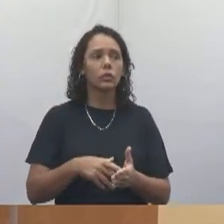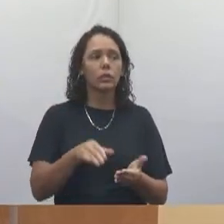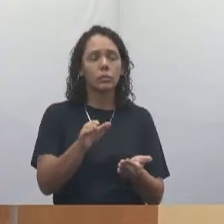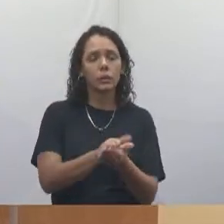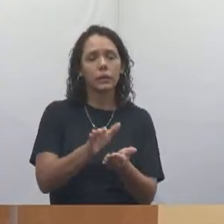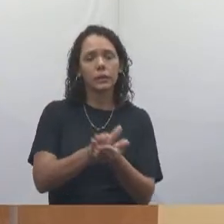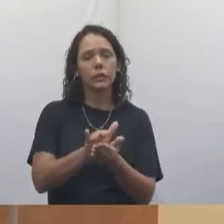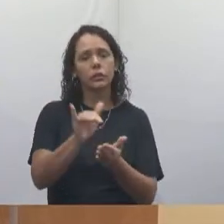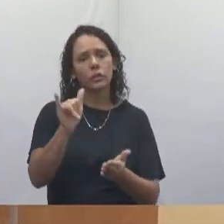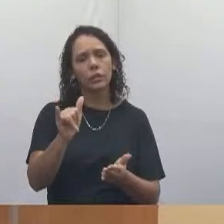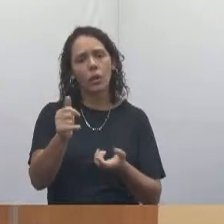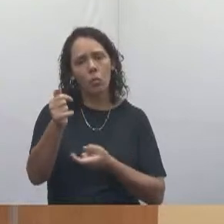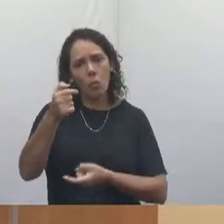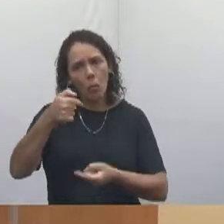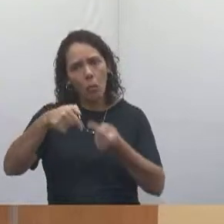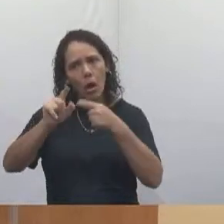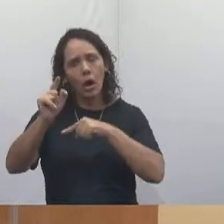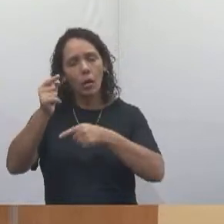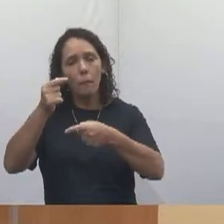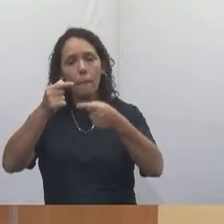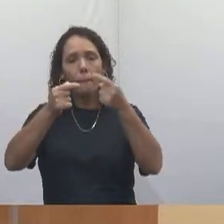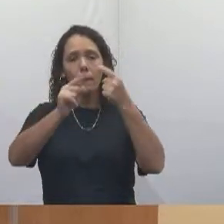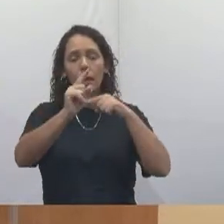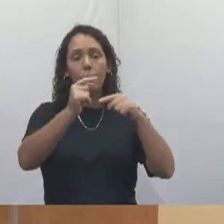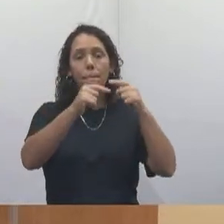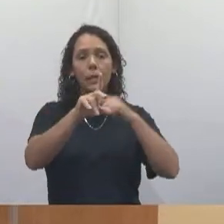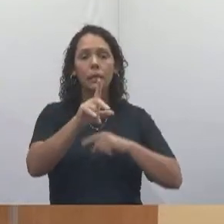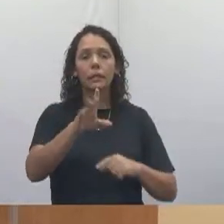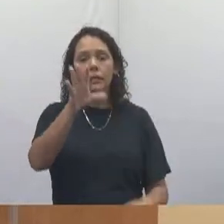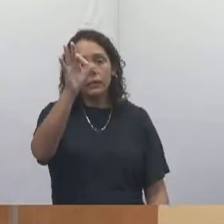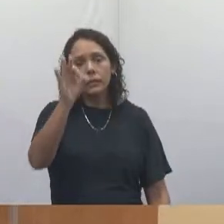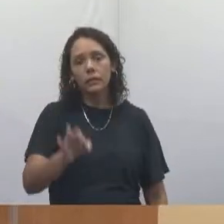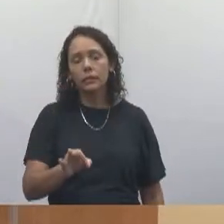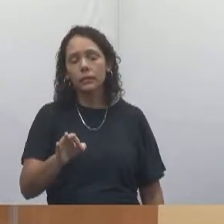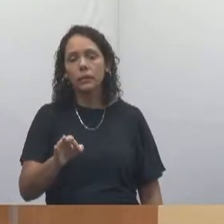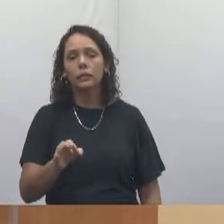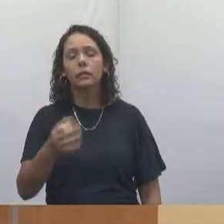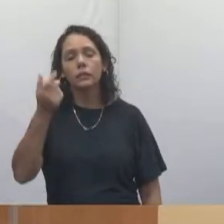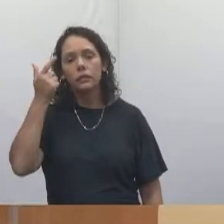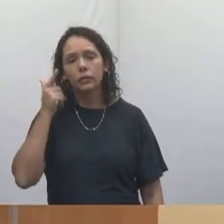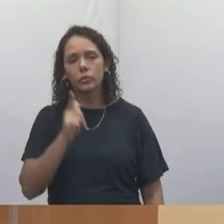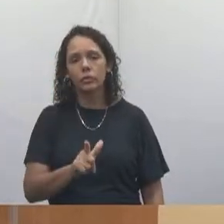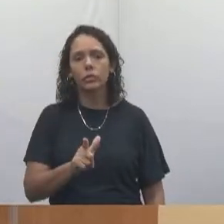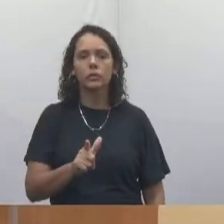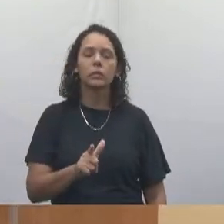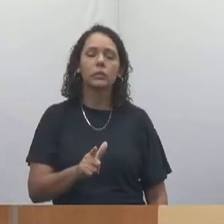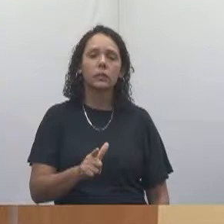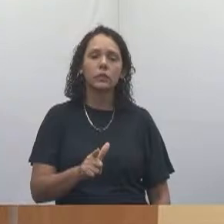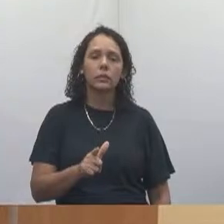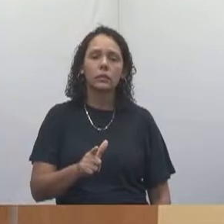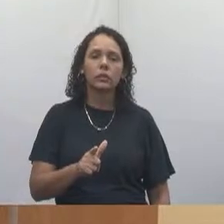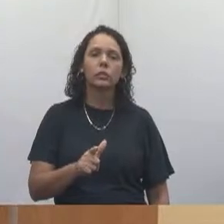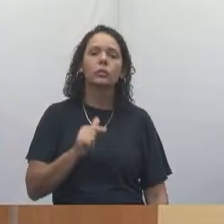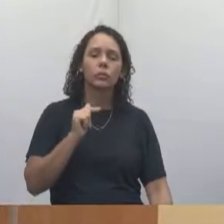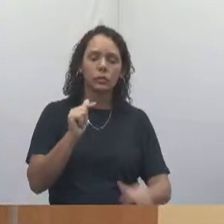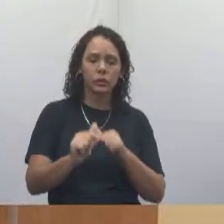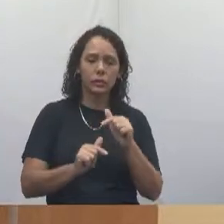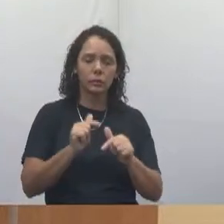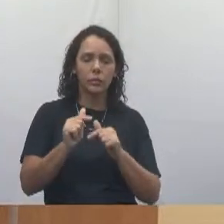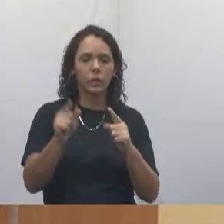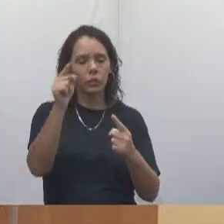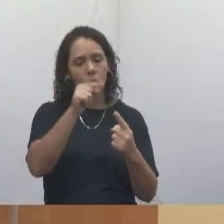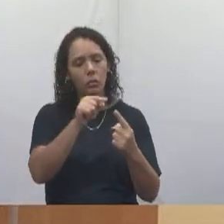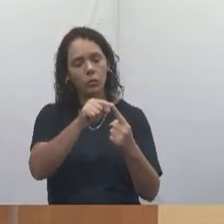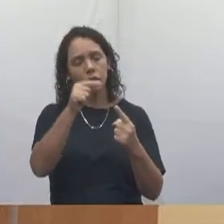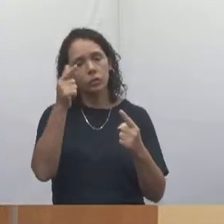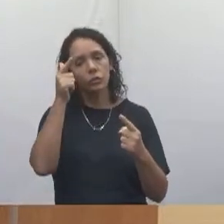pudesse avançar e ter melhorias, e eu tenho certeza que a gente está concretizando aí o nosso trabalho, realizando o nosso trabalho. Eu